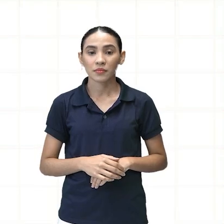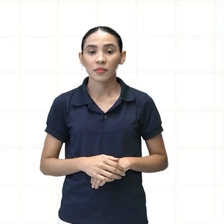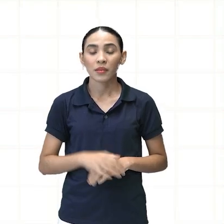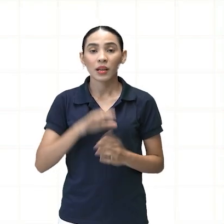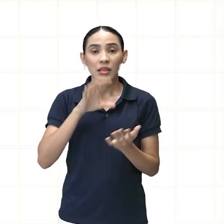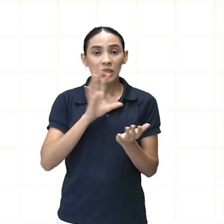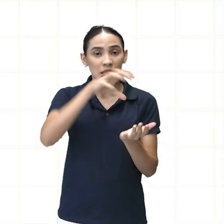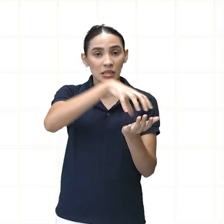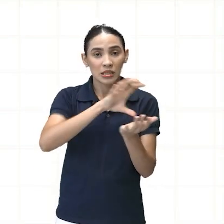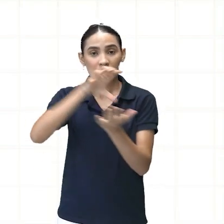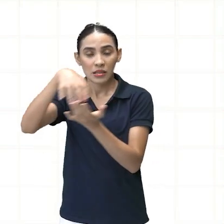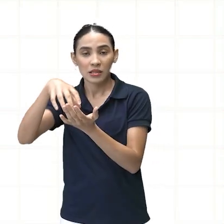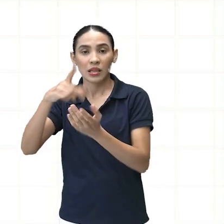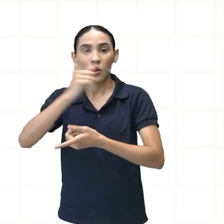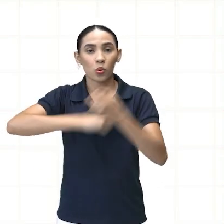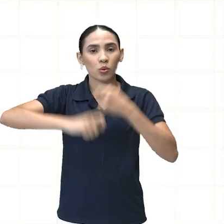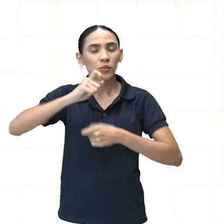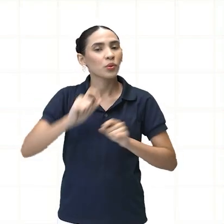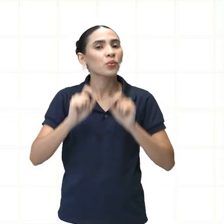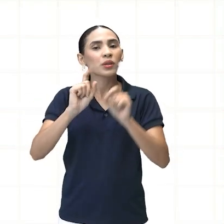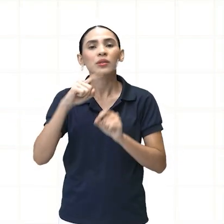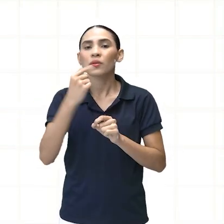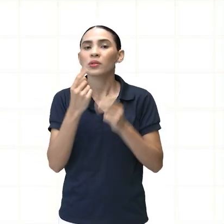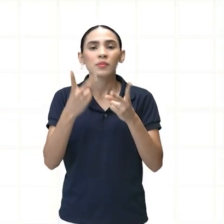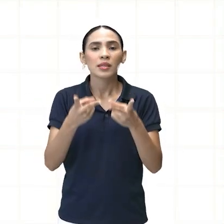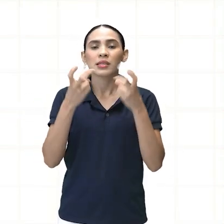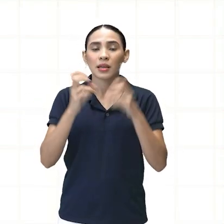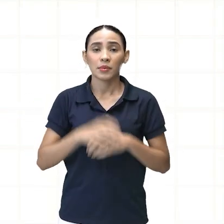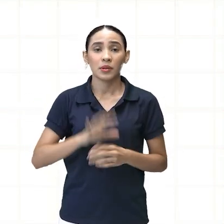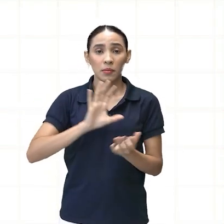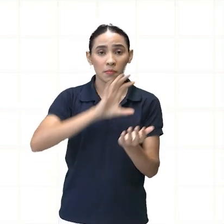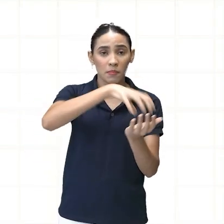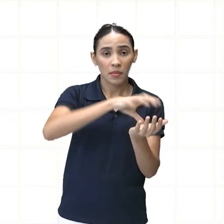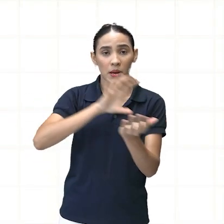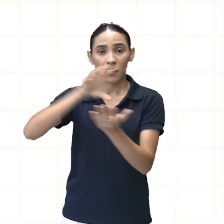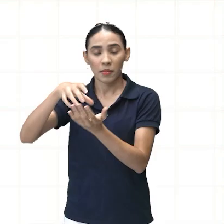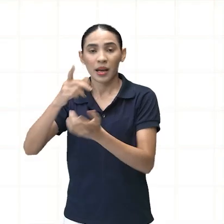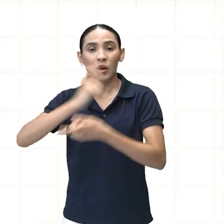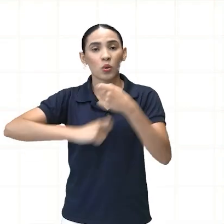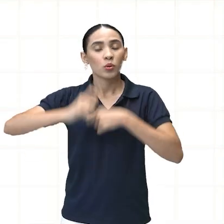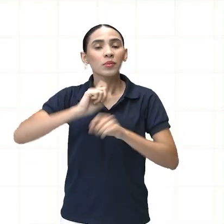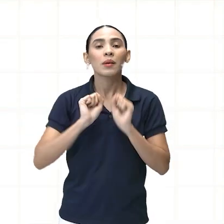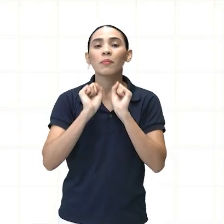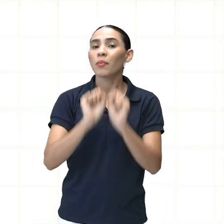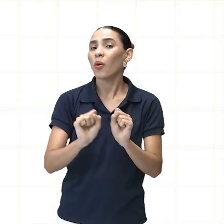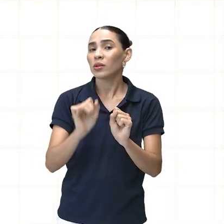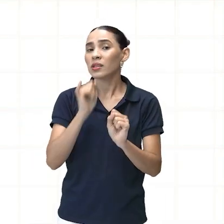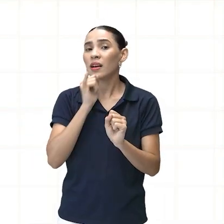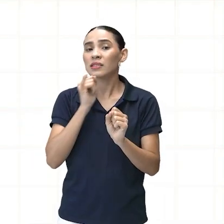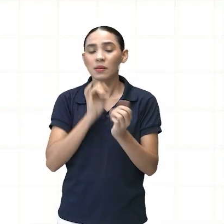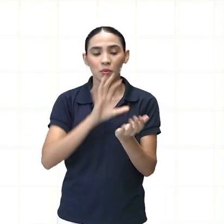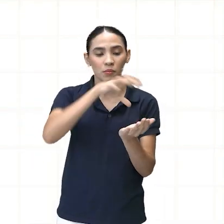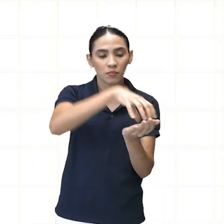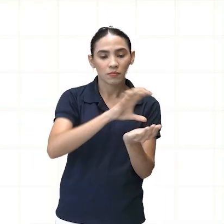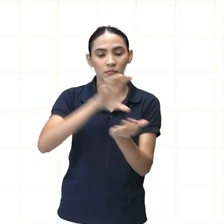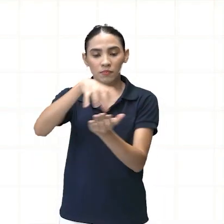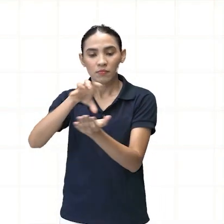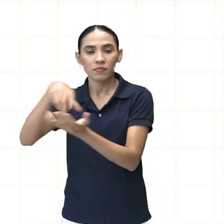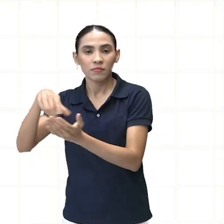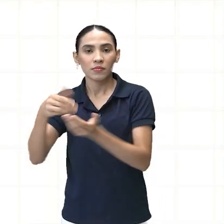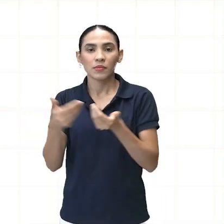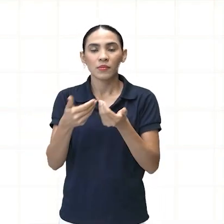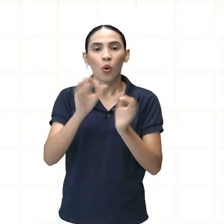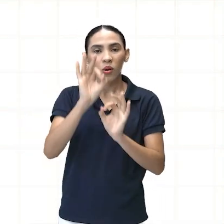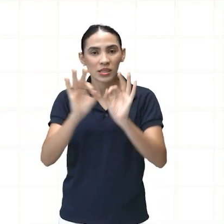os setores da economia. Então, o que a gente observa? Que a economia ela pode ser setorizada, né? Ela pode ser